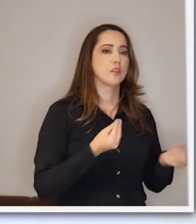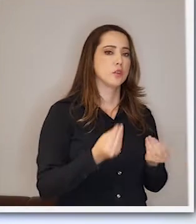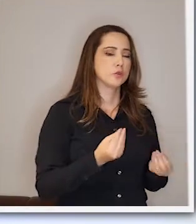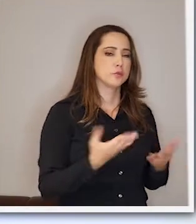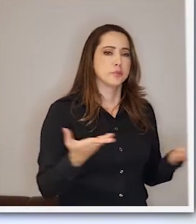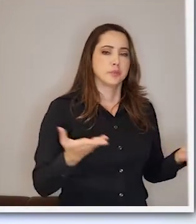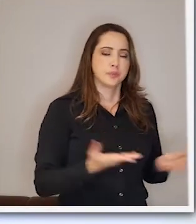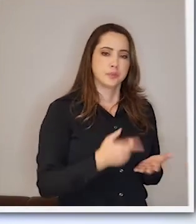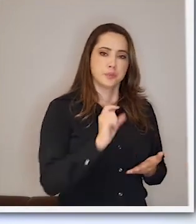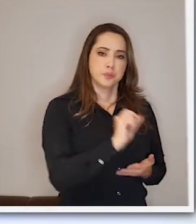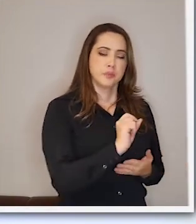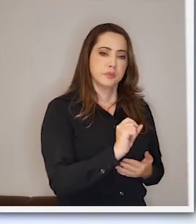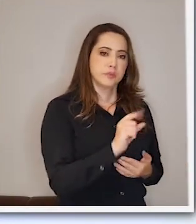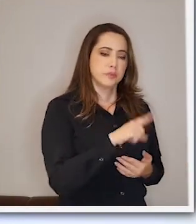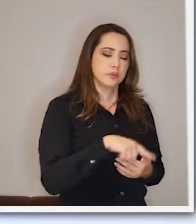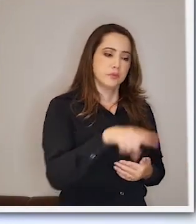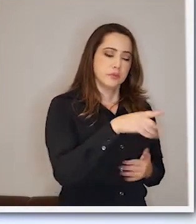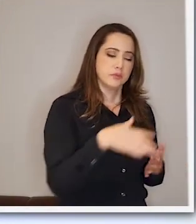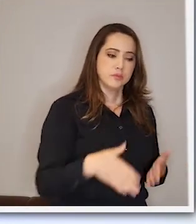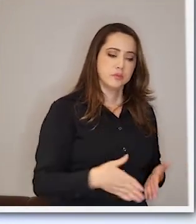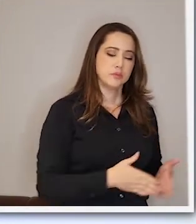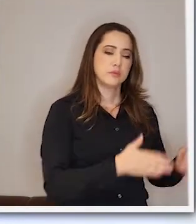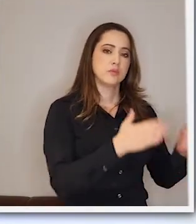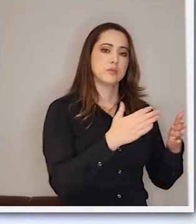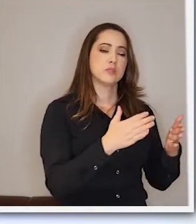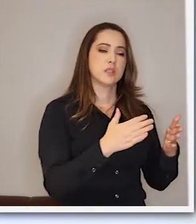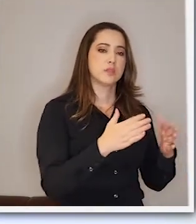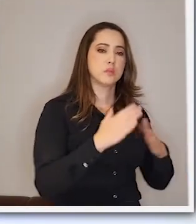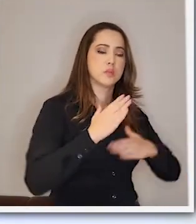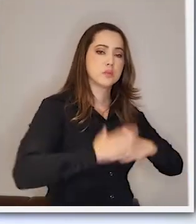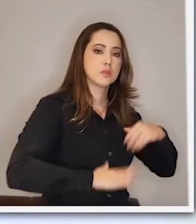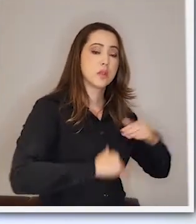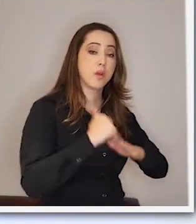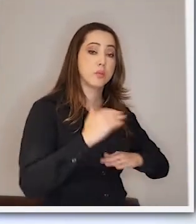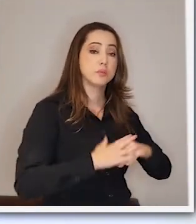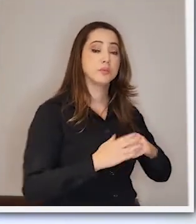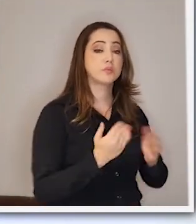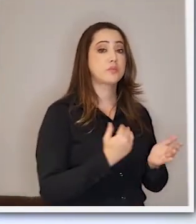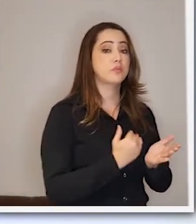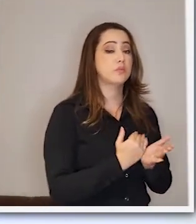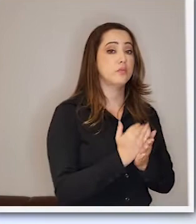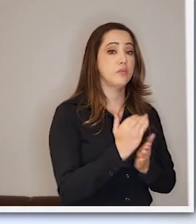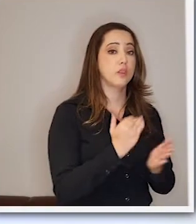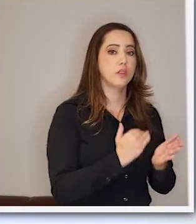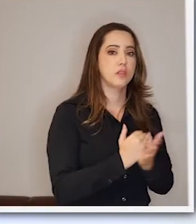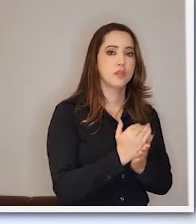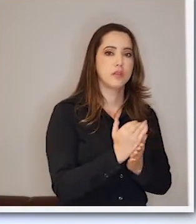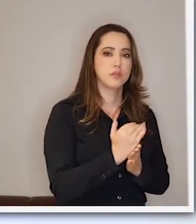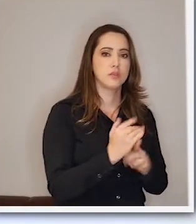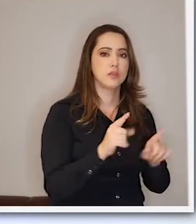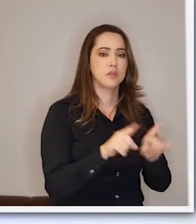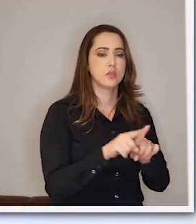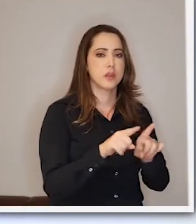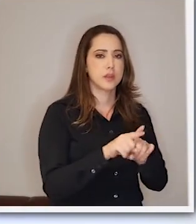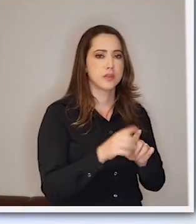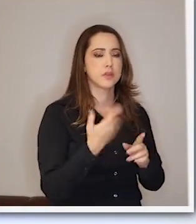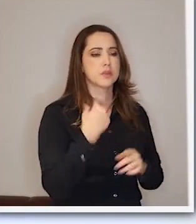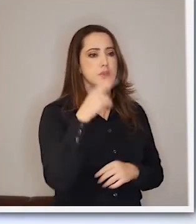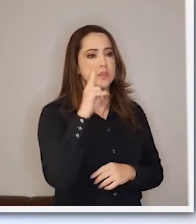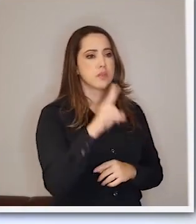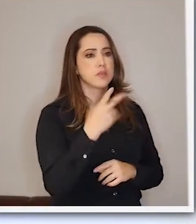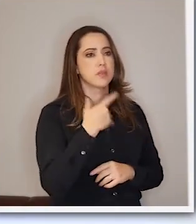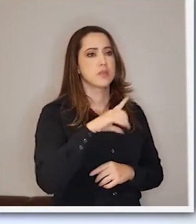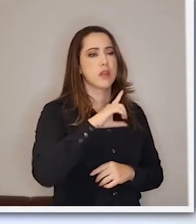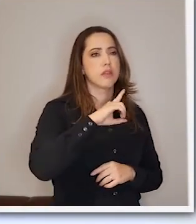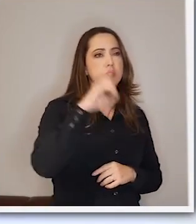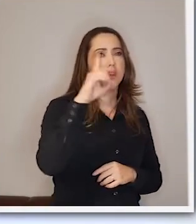em educação. Quando eu faço, nessa trajetória educacional, eu começo então a